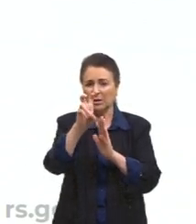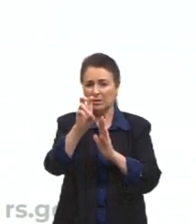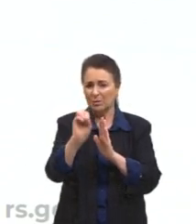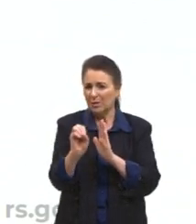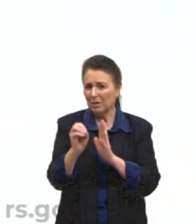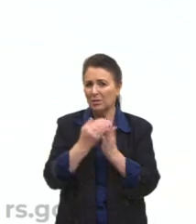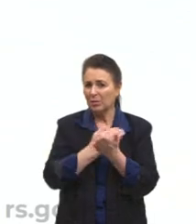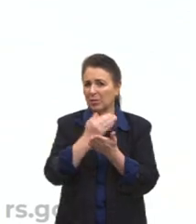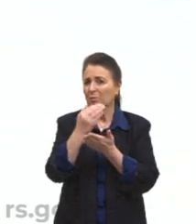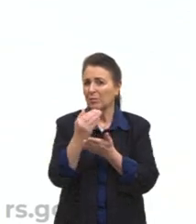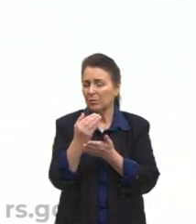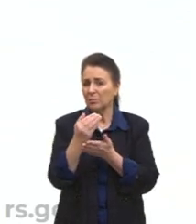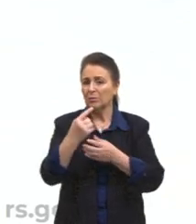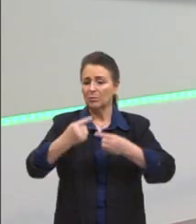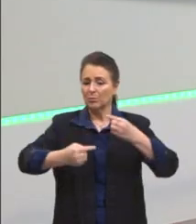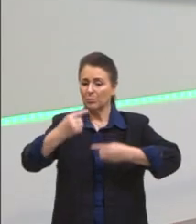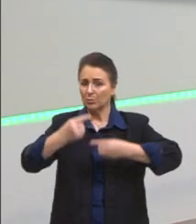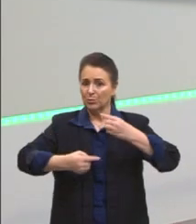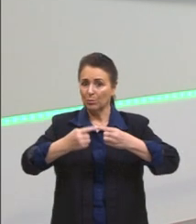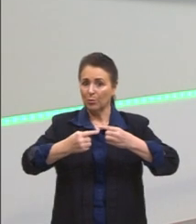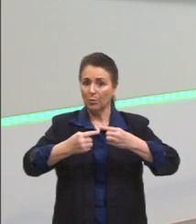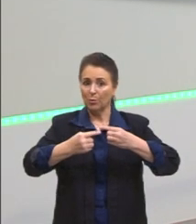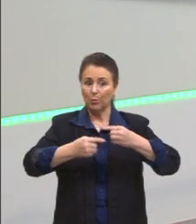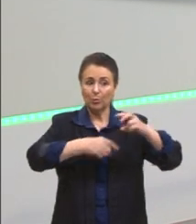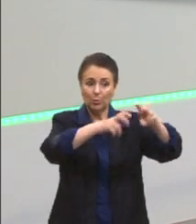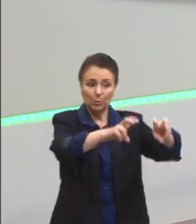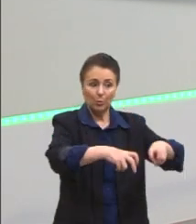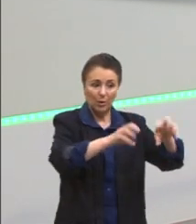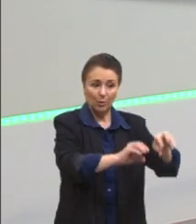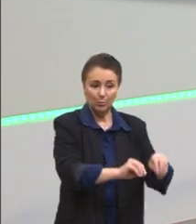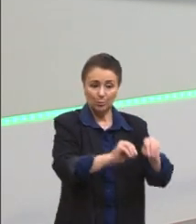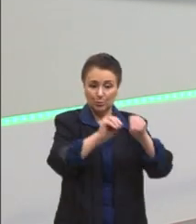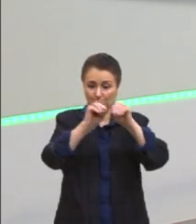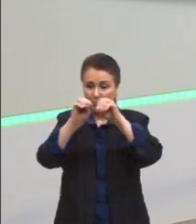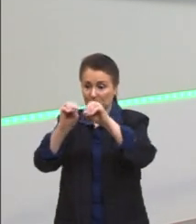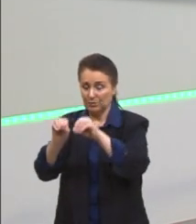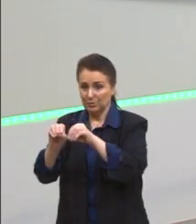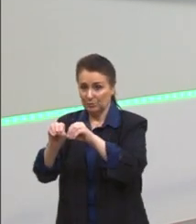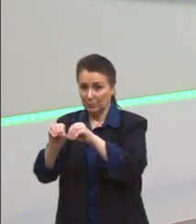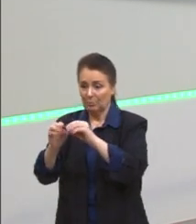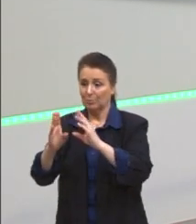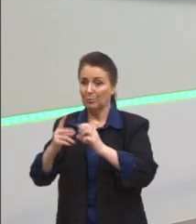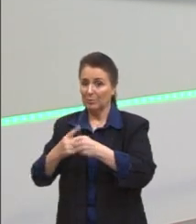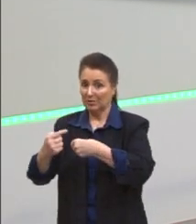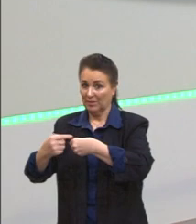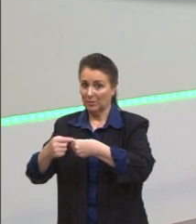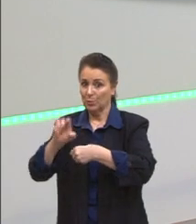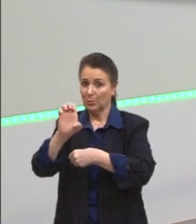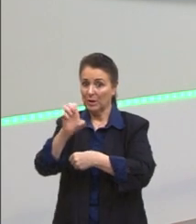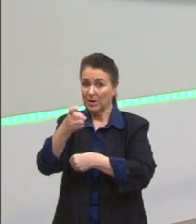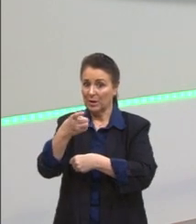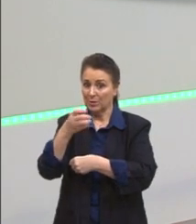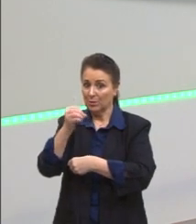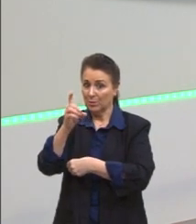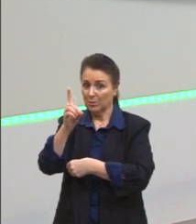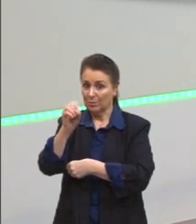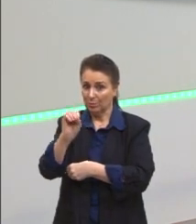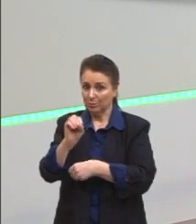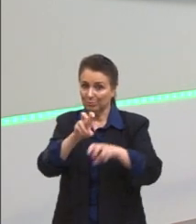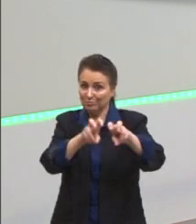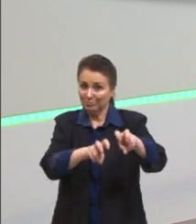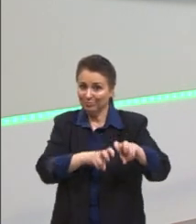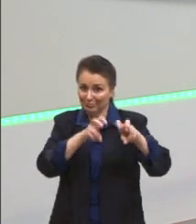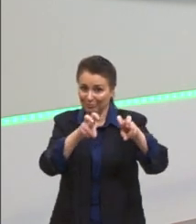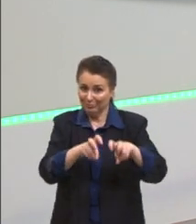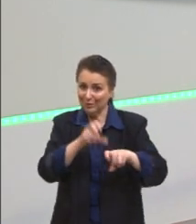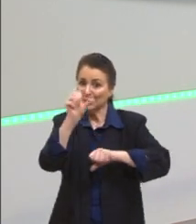a gente discutiu também a questão do êxodo rural nessa perspectiva de da da pessoal do campo via